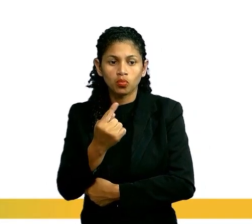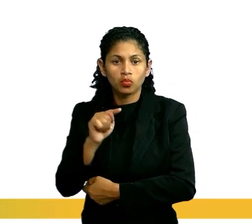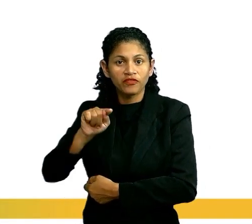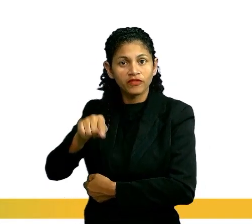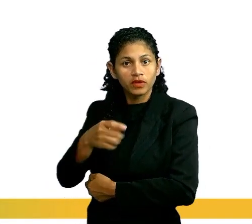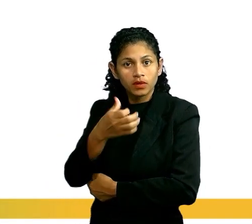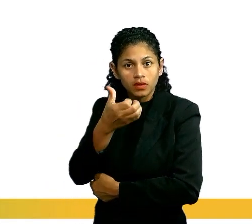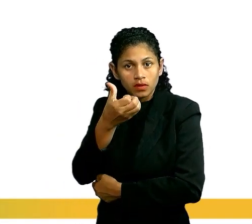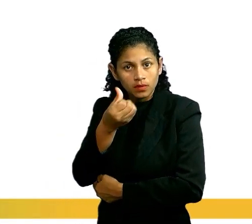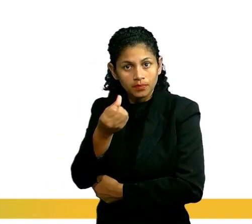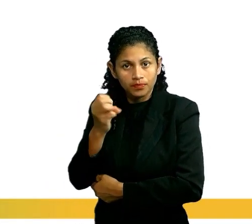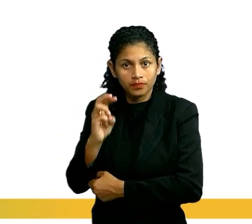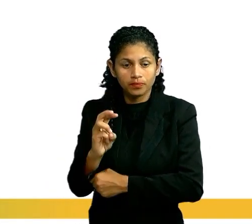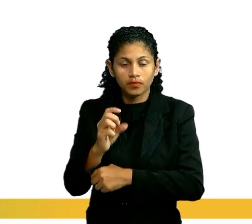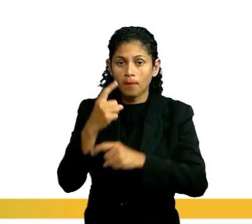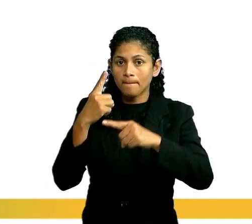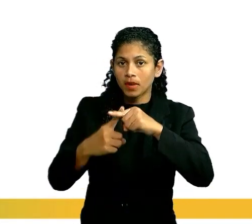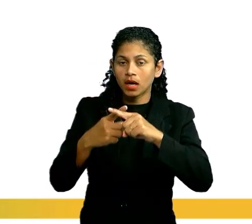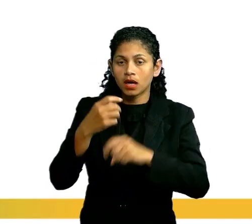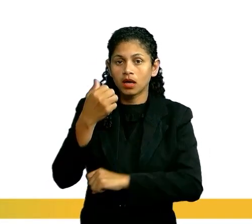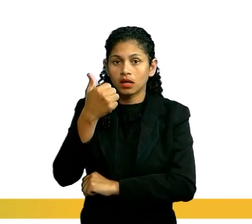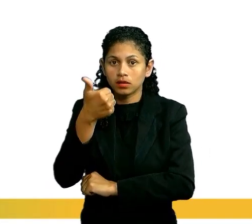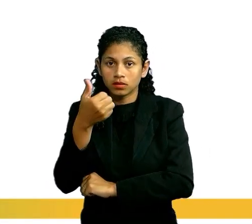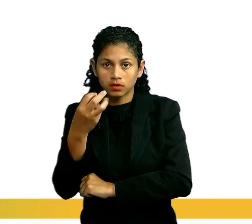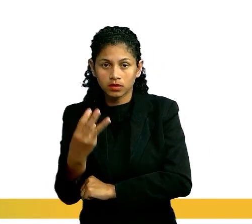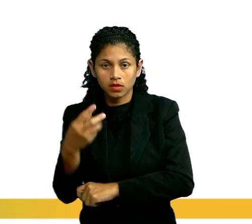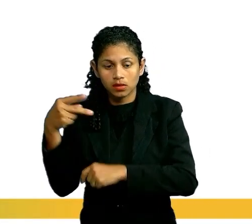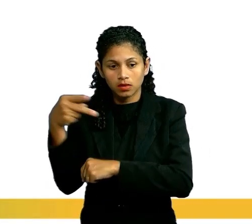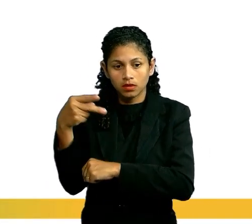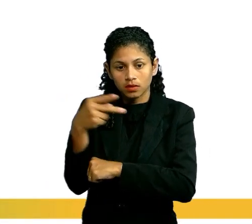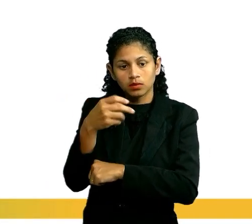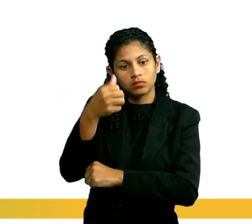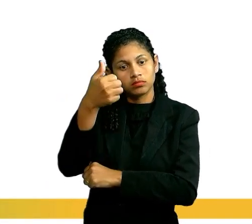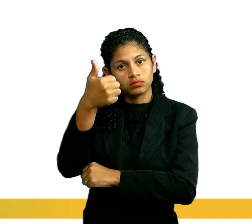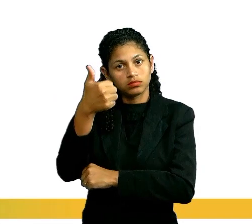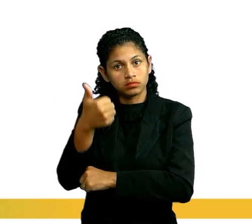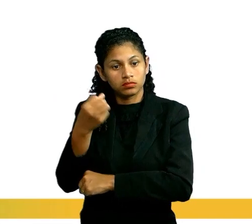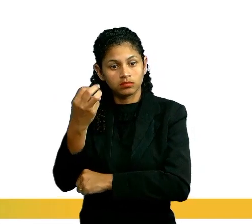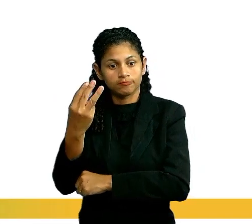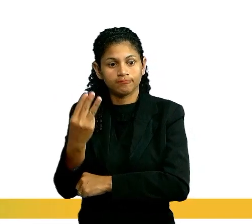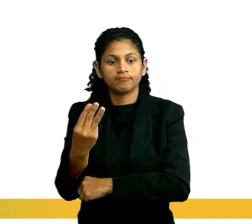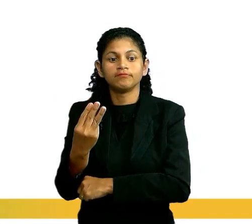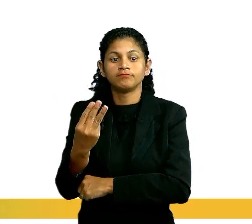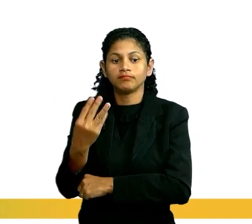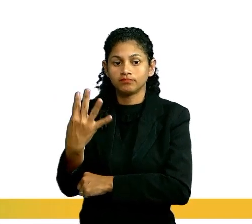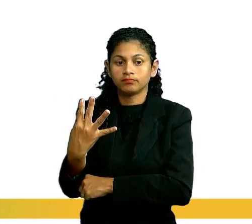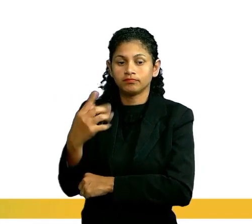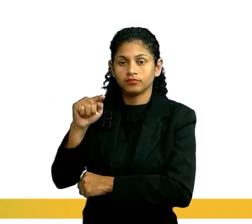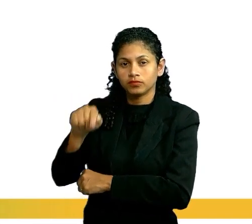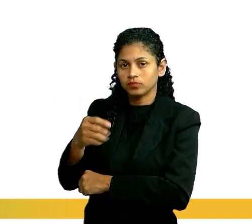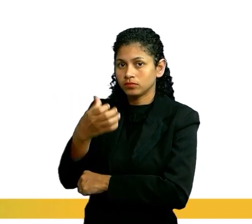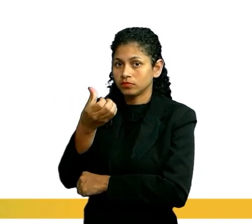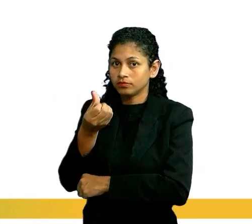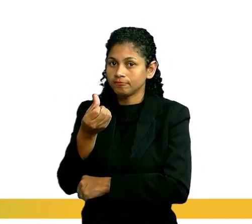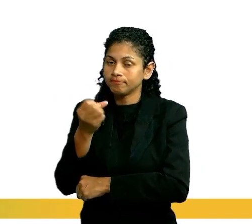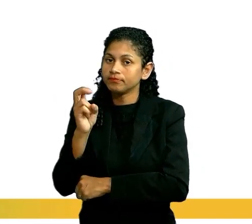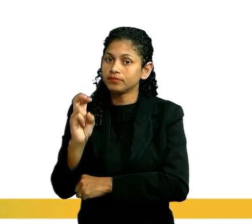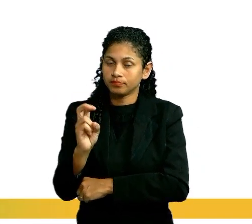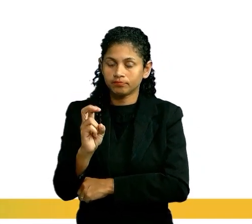Soma 1,65 mais 13, que vai dar 14,65, letra D, tá? É